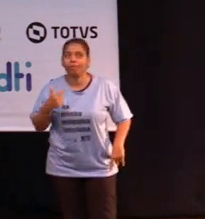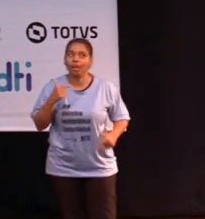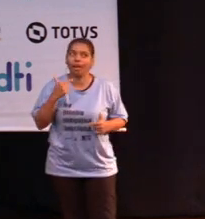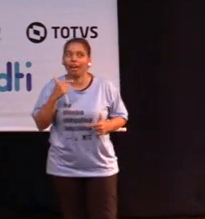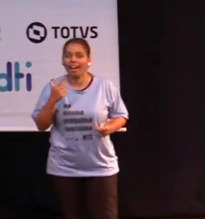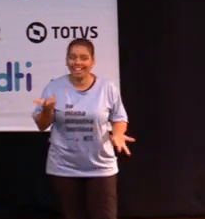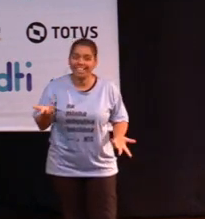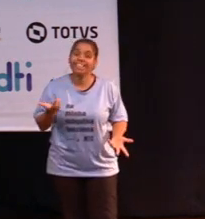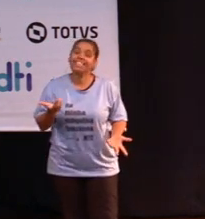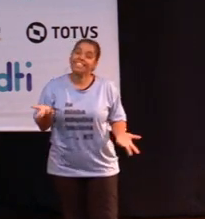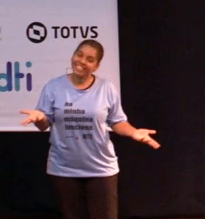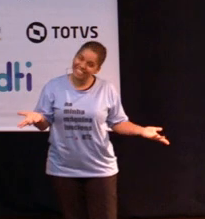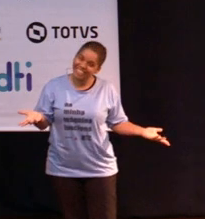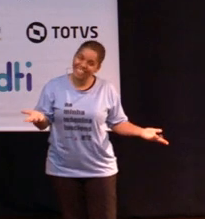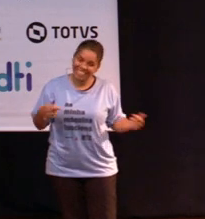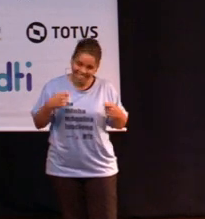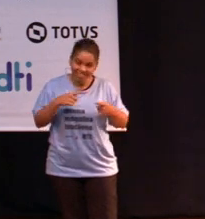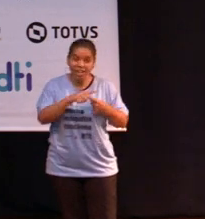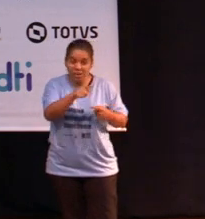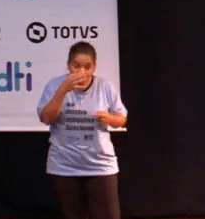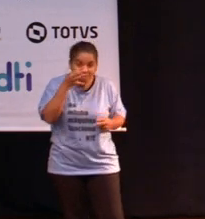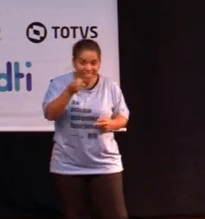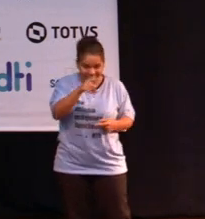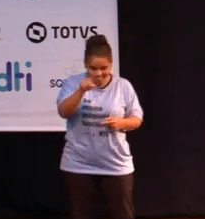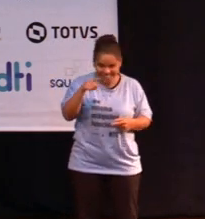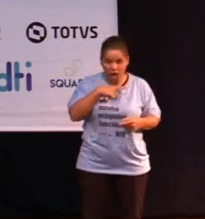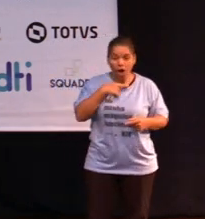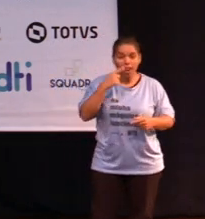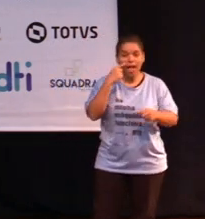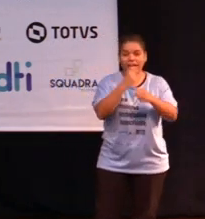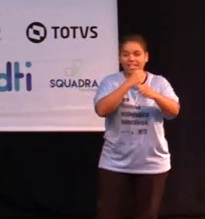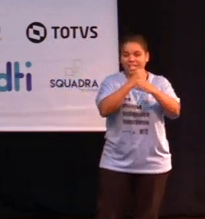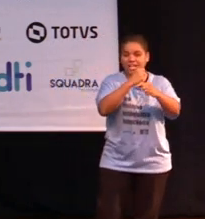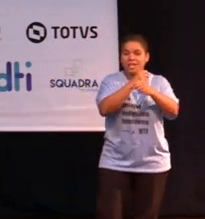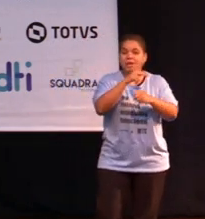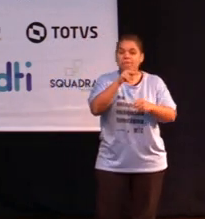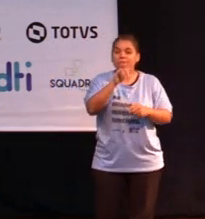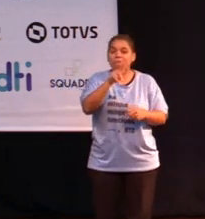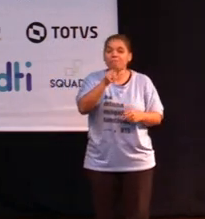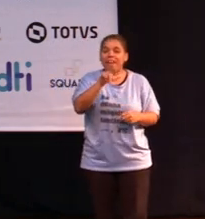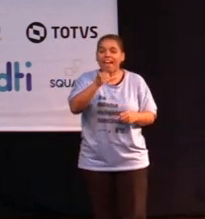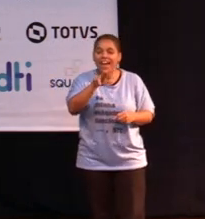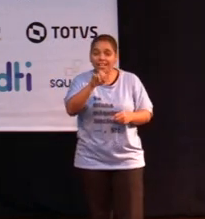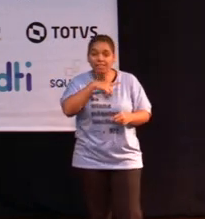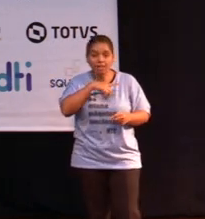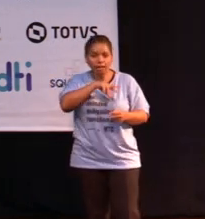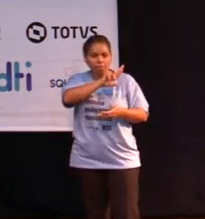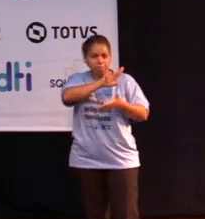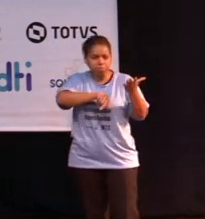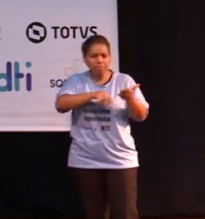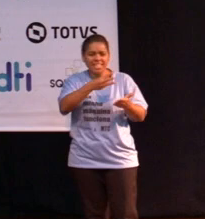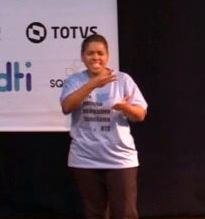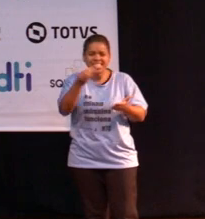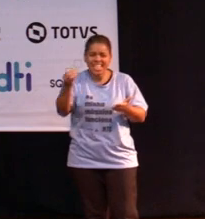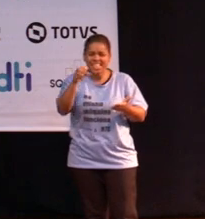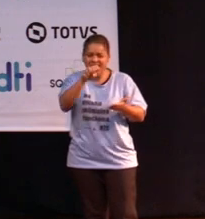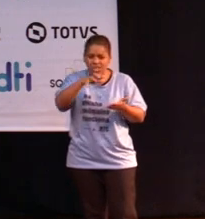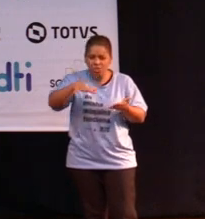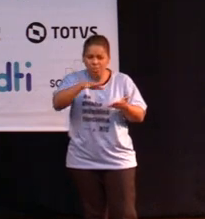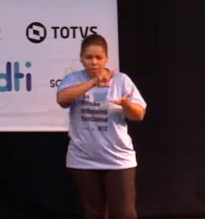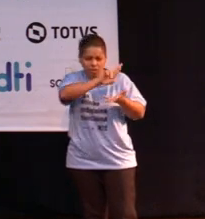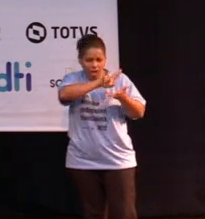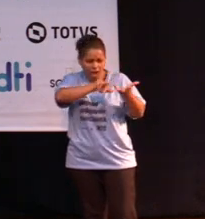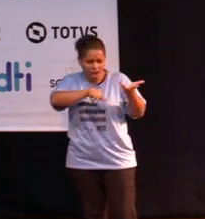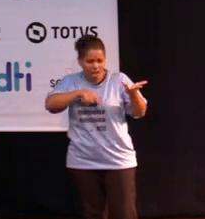deveria nem gente prostituição você olha lá no seu pai pela nc tem 300 ambientes de da máquina desenvolvedora